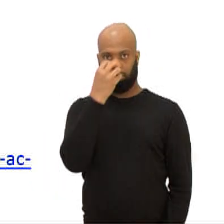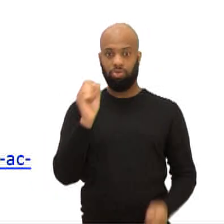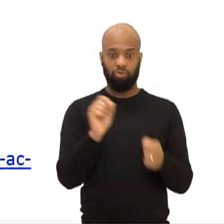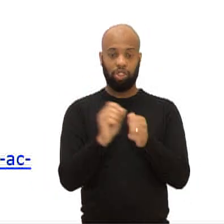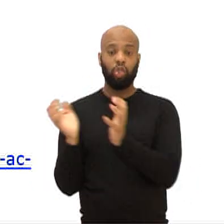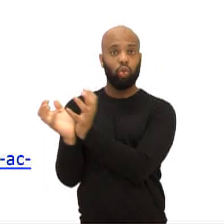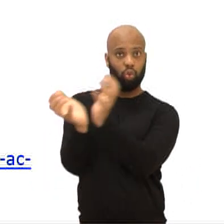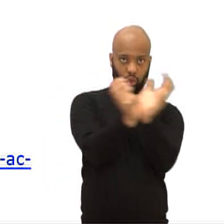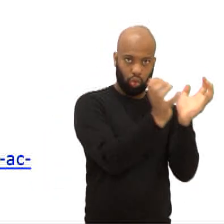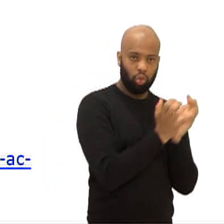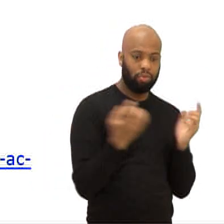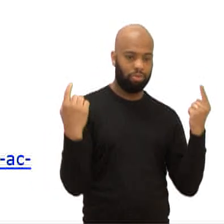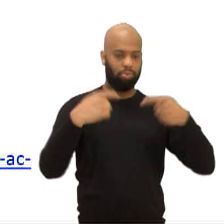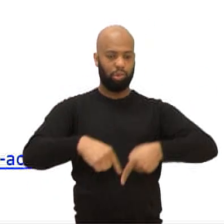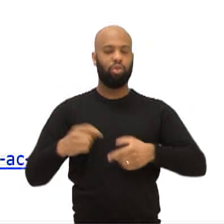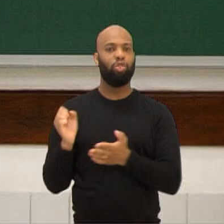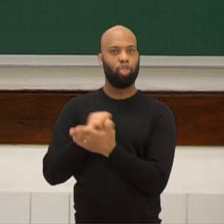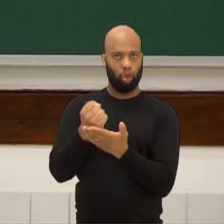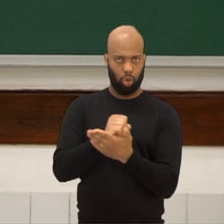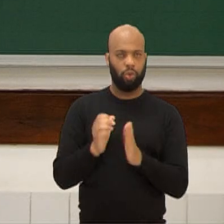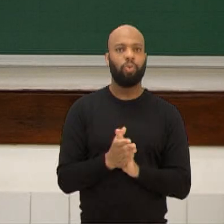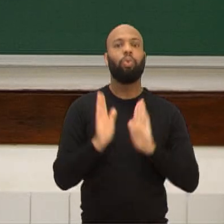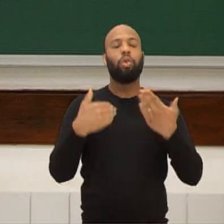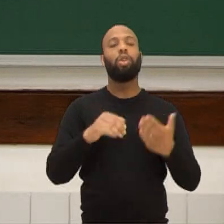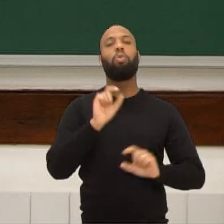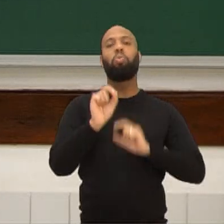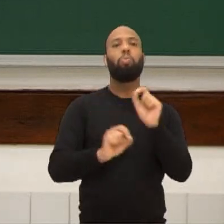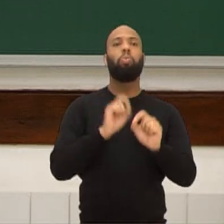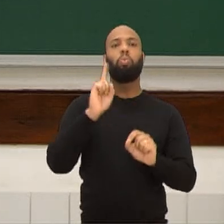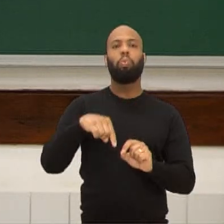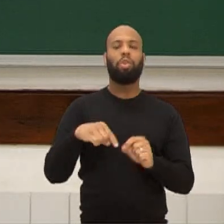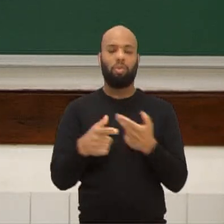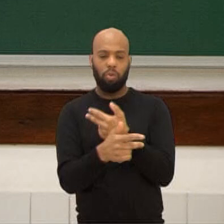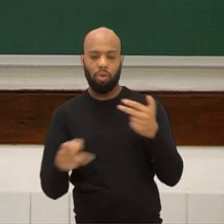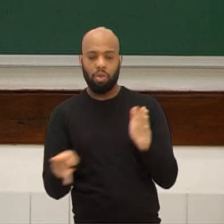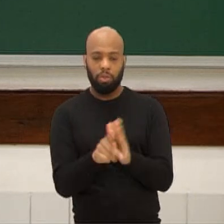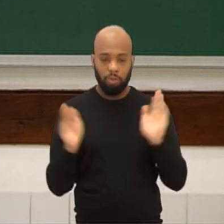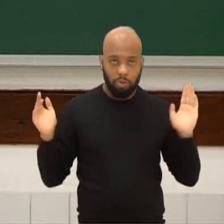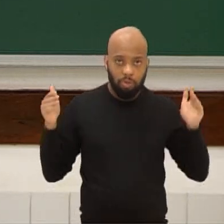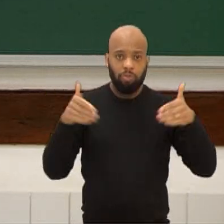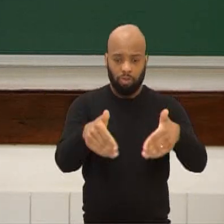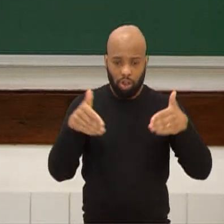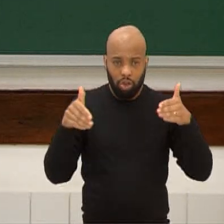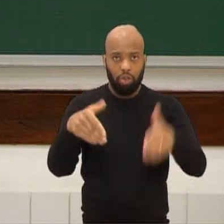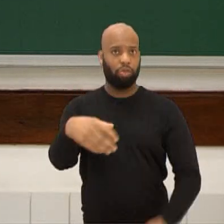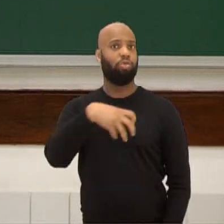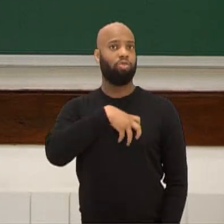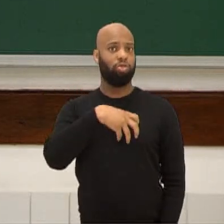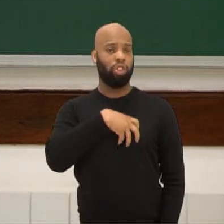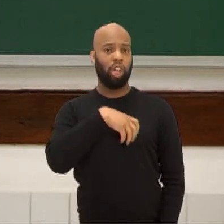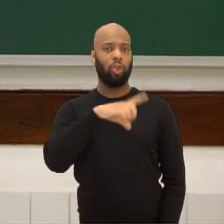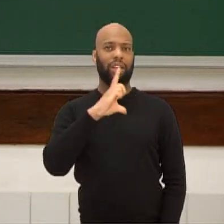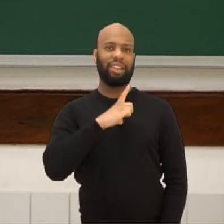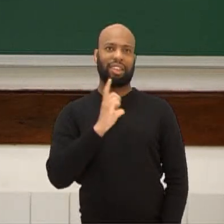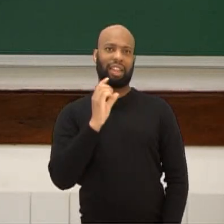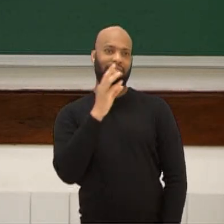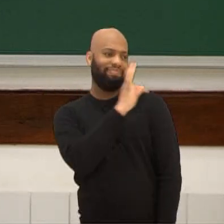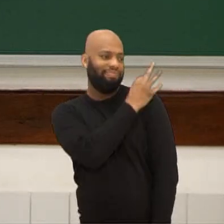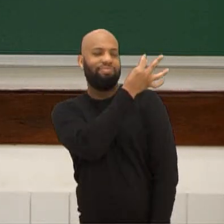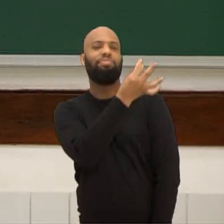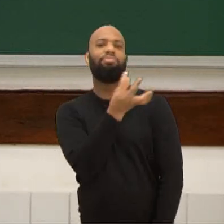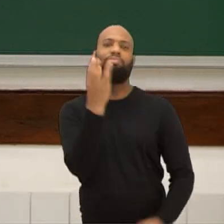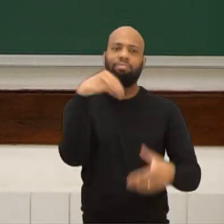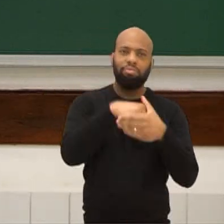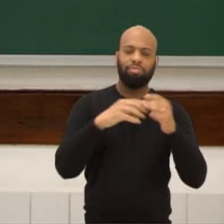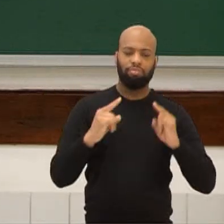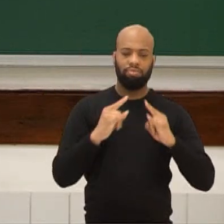em grupos. Então, eles são práticas que são voltadas às habilidades e às práticas